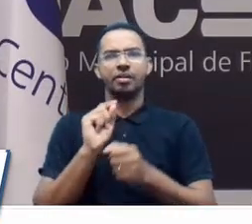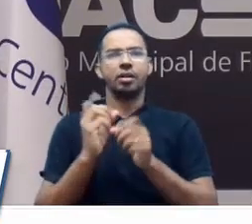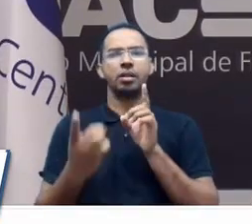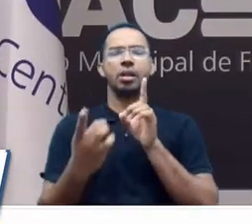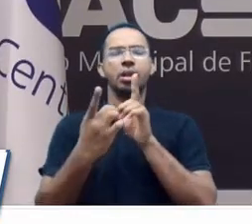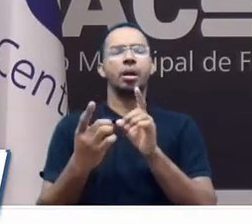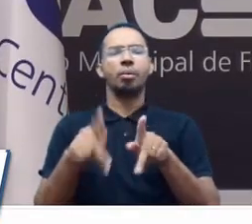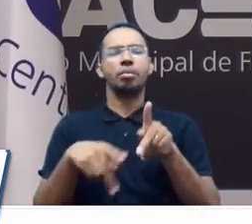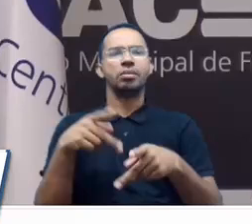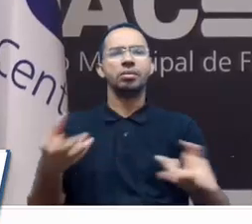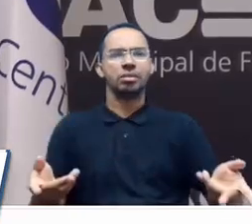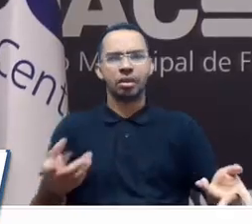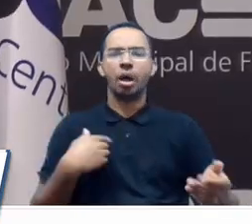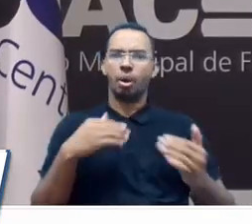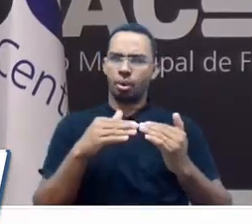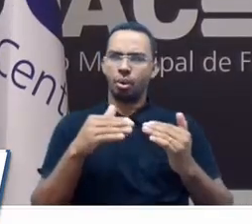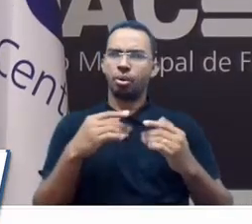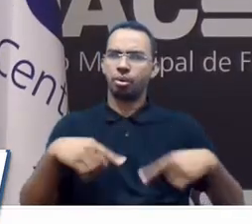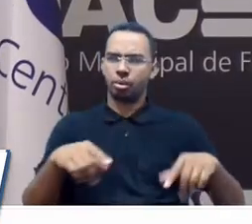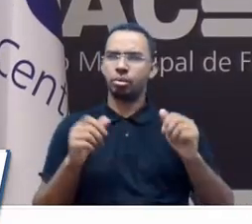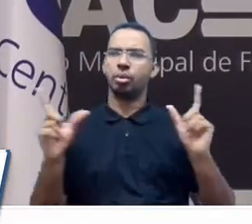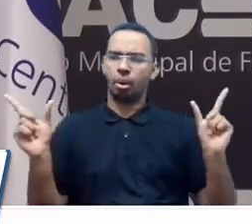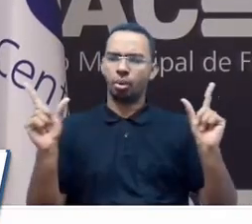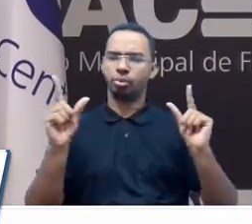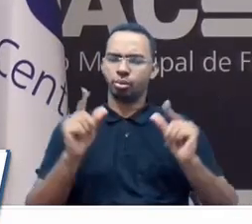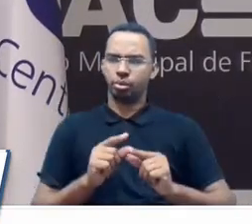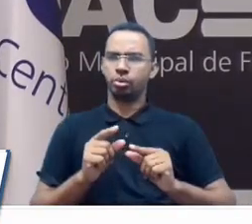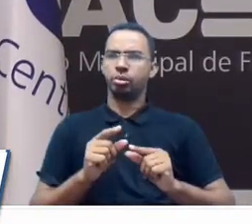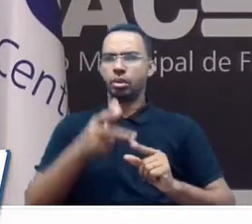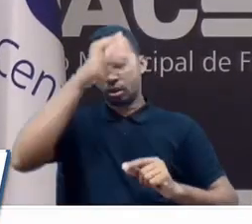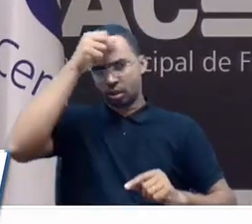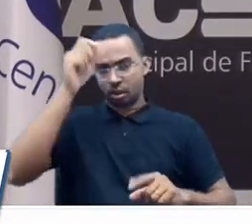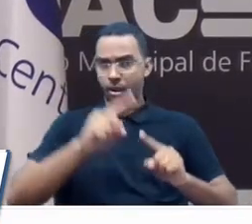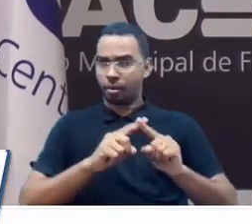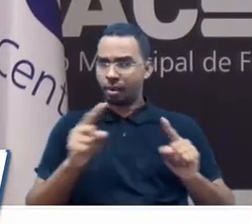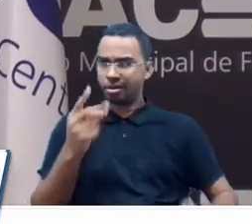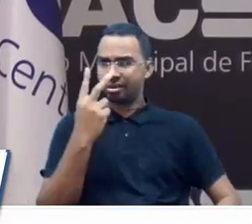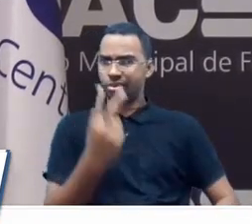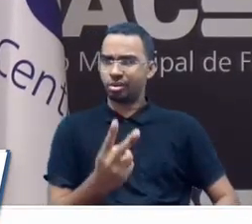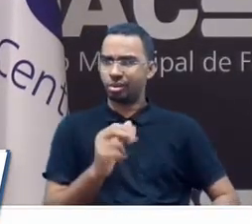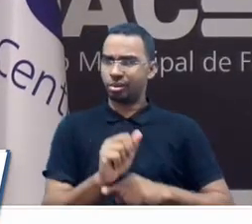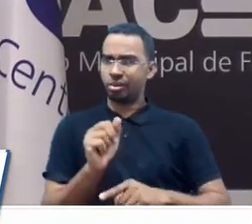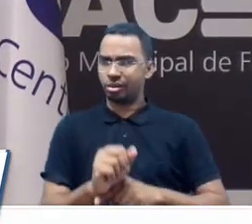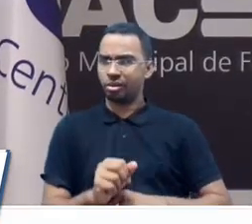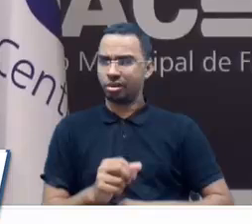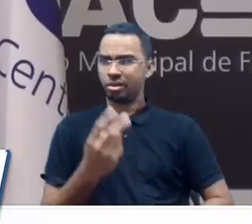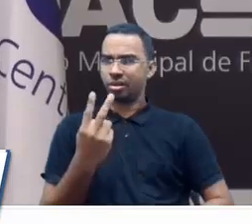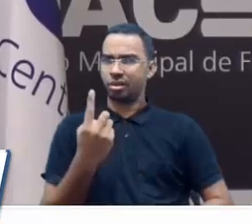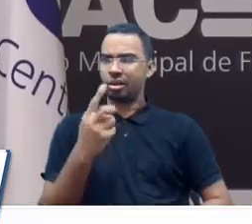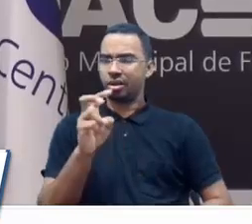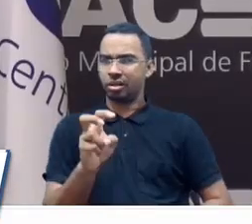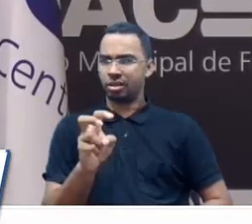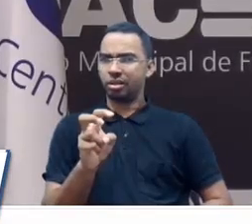E eu concordo que nós devemos enxugar a máquina pública, mas 2 assessores para 15 só vereadores, vocês podem